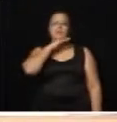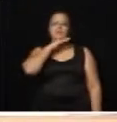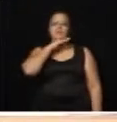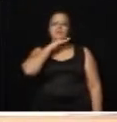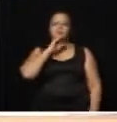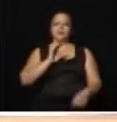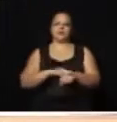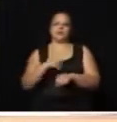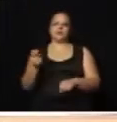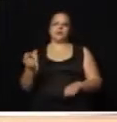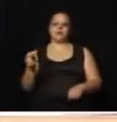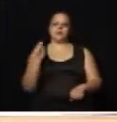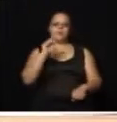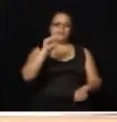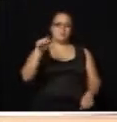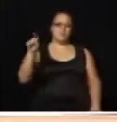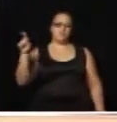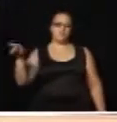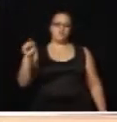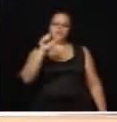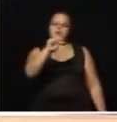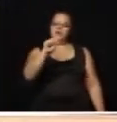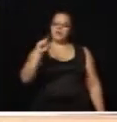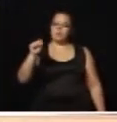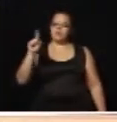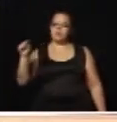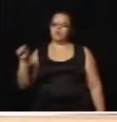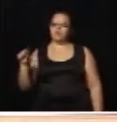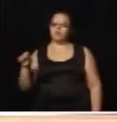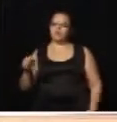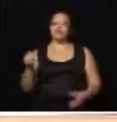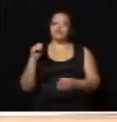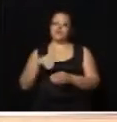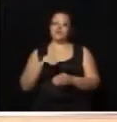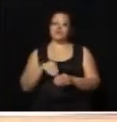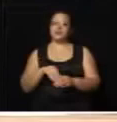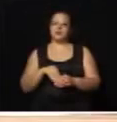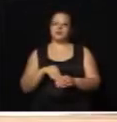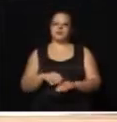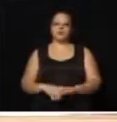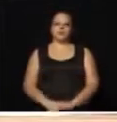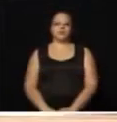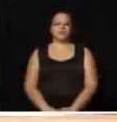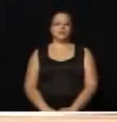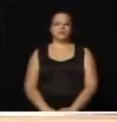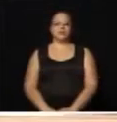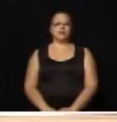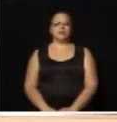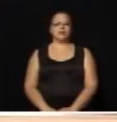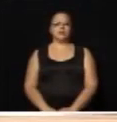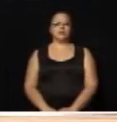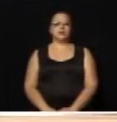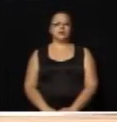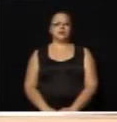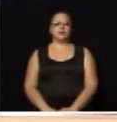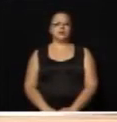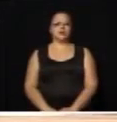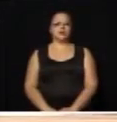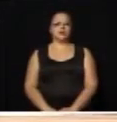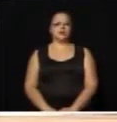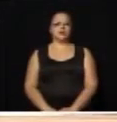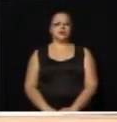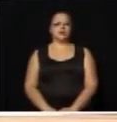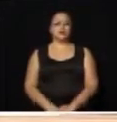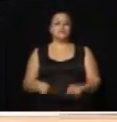está lá por um golpe de estado todo mundo que está lá foi escolhido inclusive surpreendentemente os corruptos